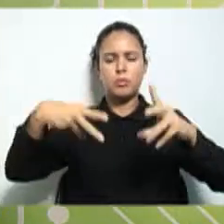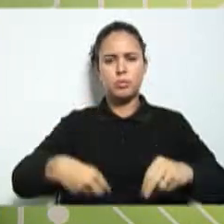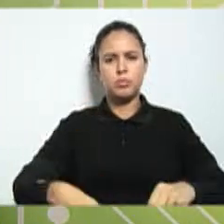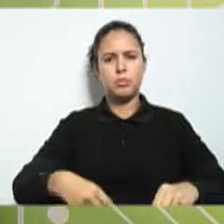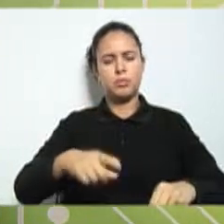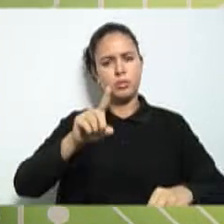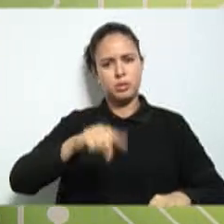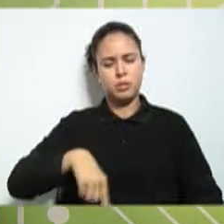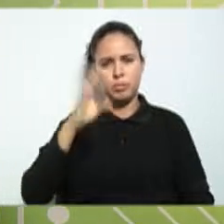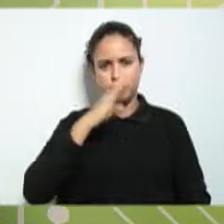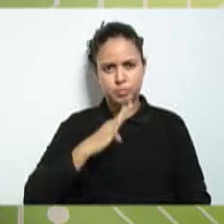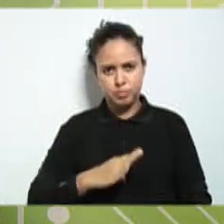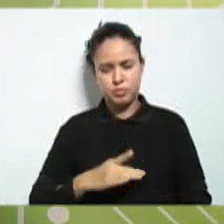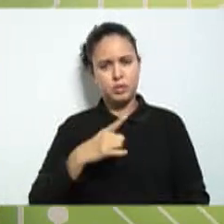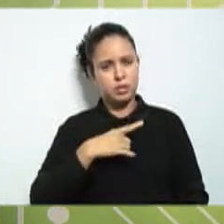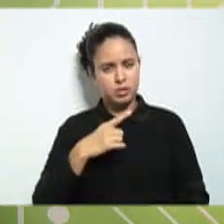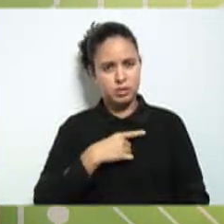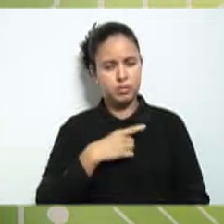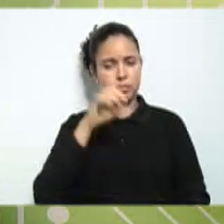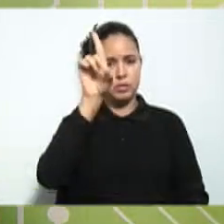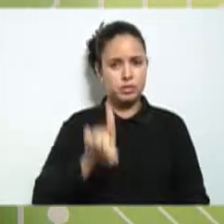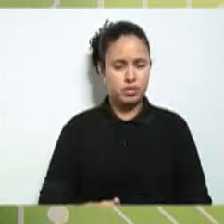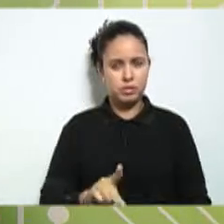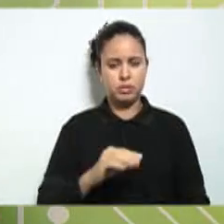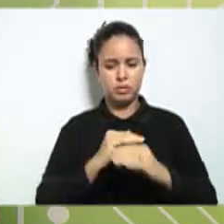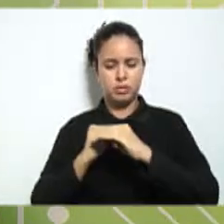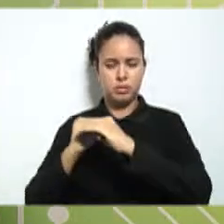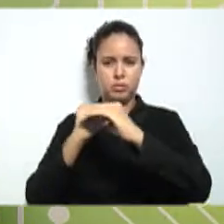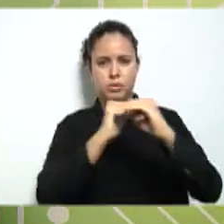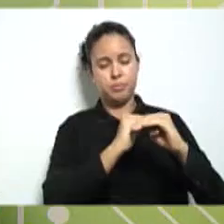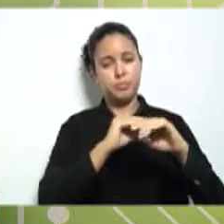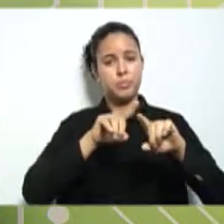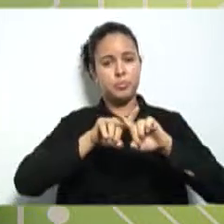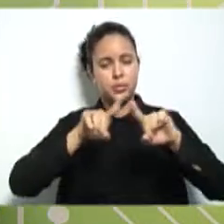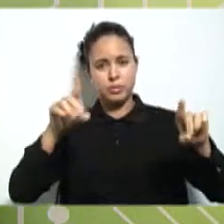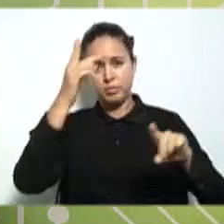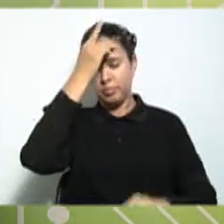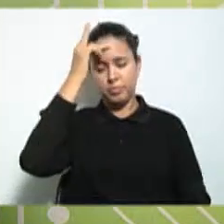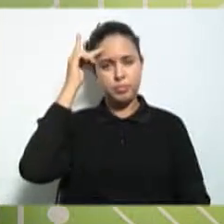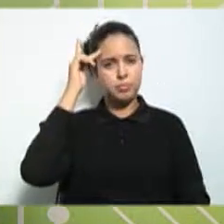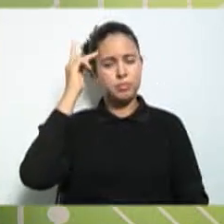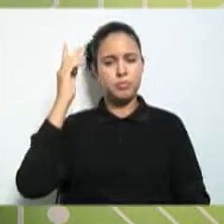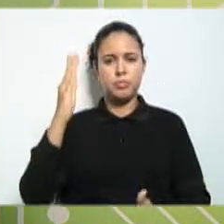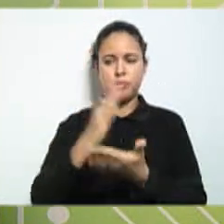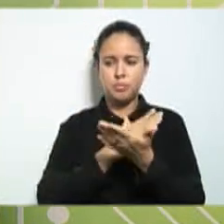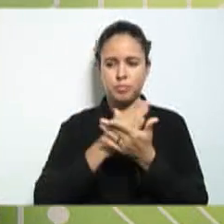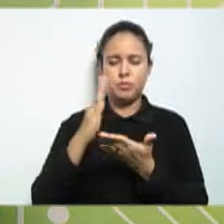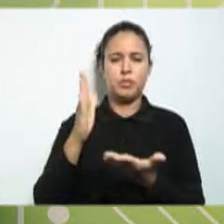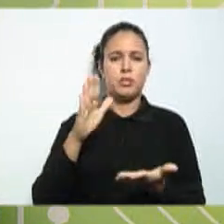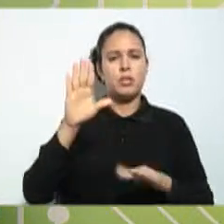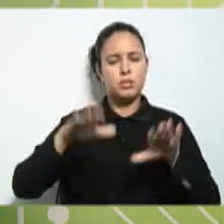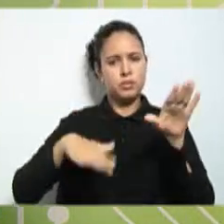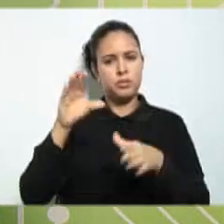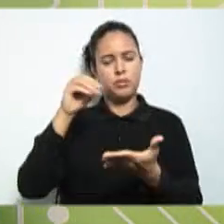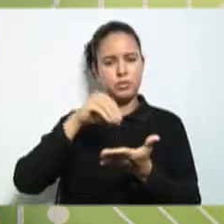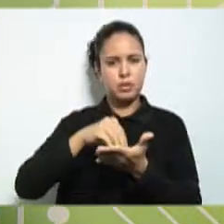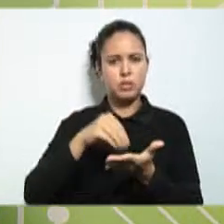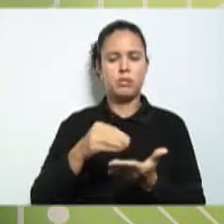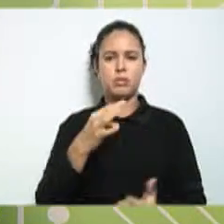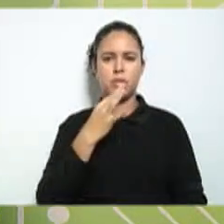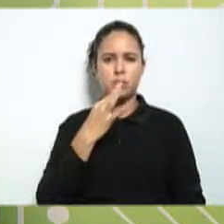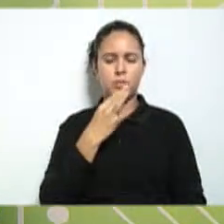direitos iguais. É difícil ter direitos iguais quando a gente tem acessos tão diferentes às questões econômicas, às questões de